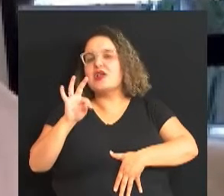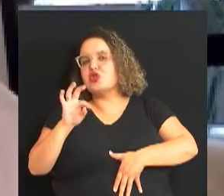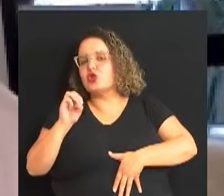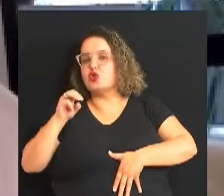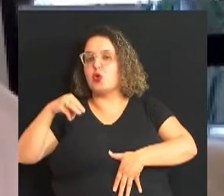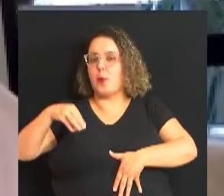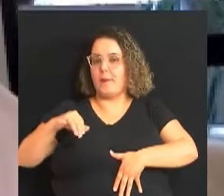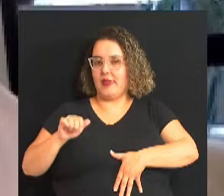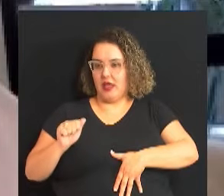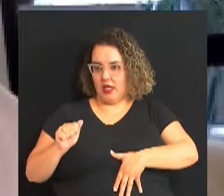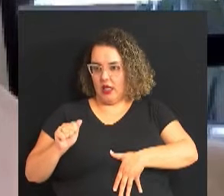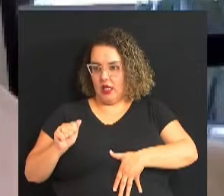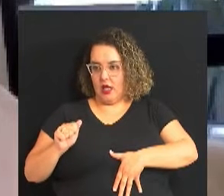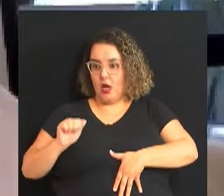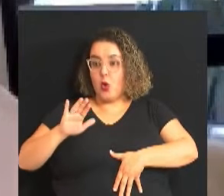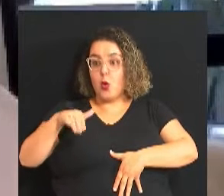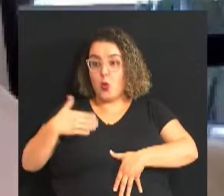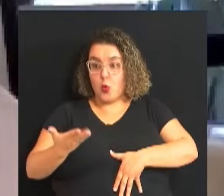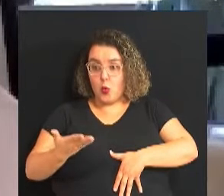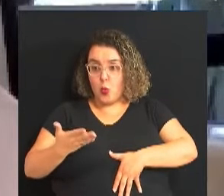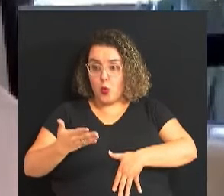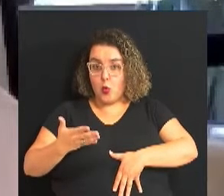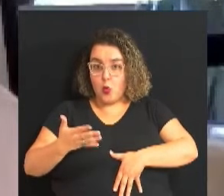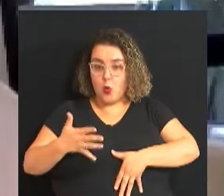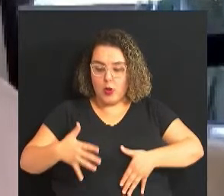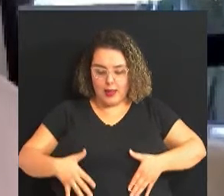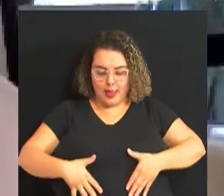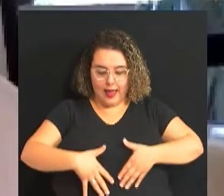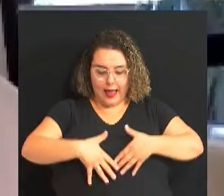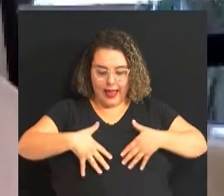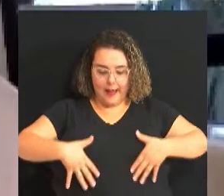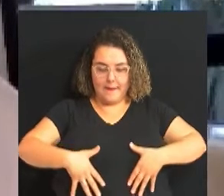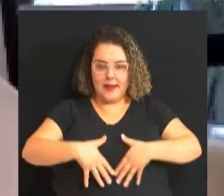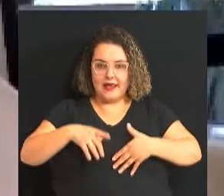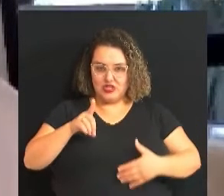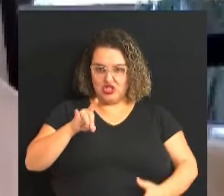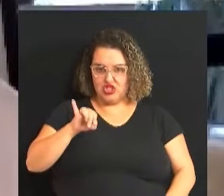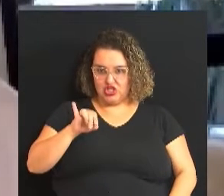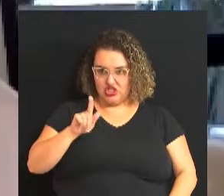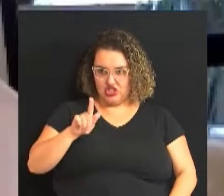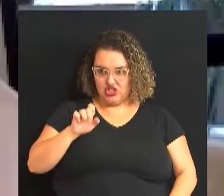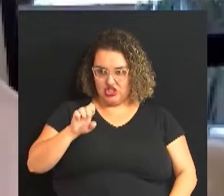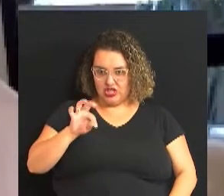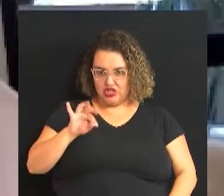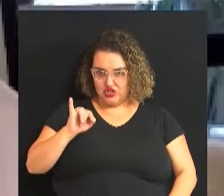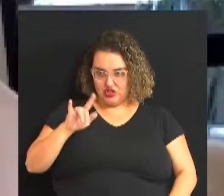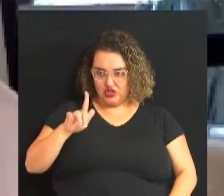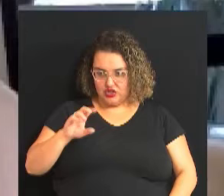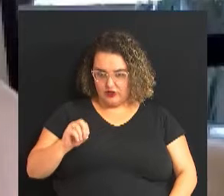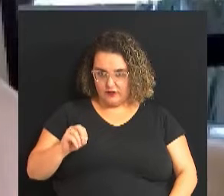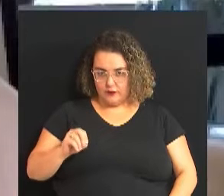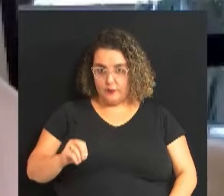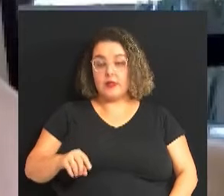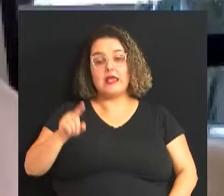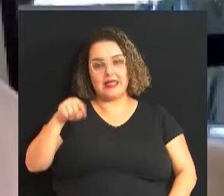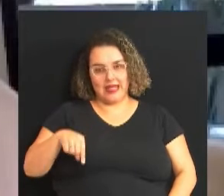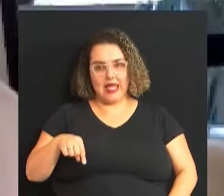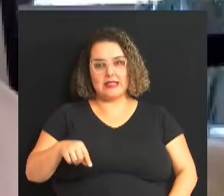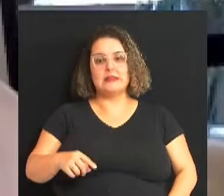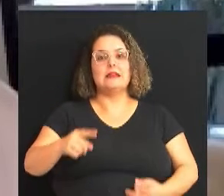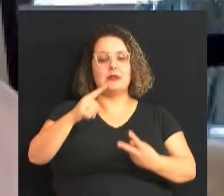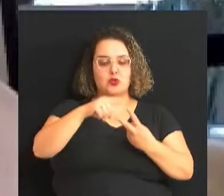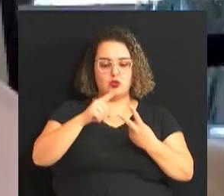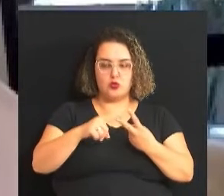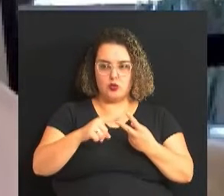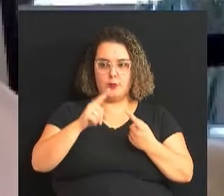você exterioriza uma parte do aparelho digestivo. E uma estomia pode ter dois tipos. Você pode ter